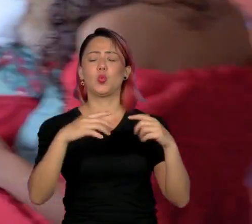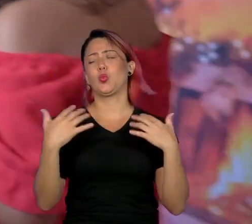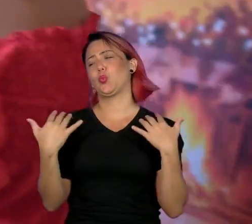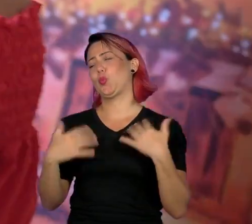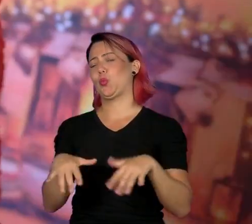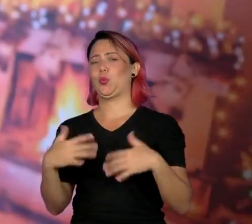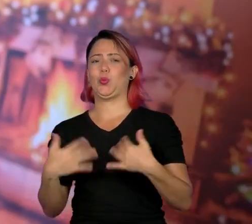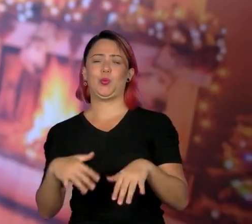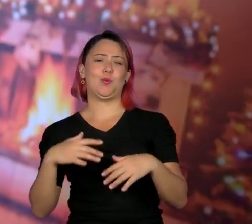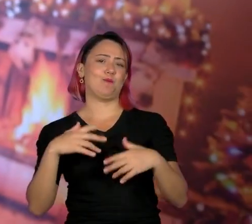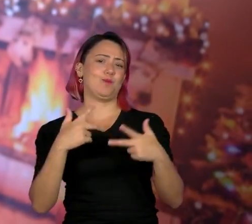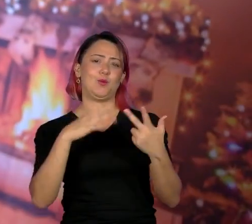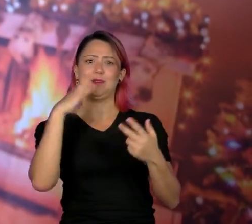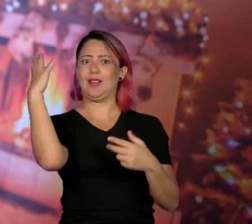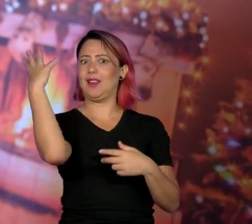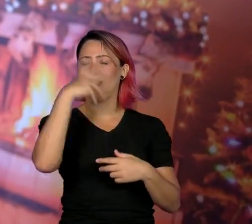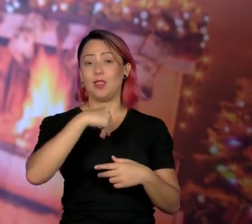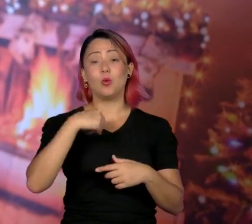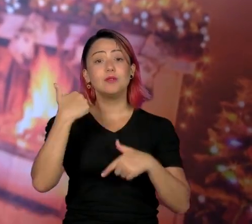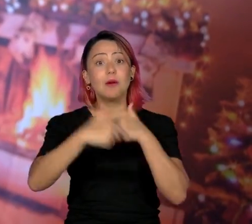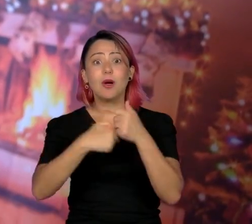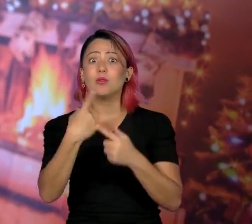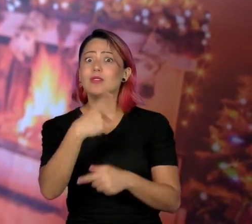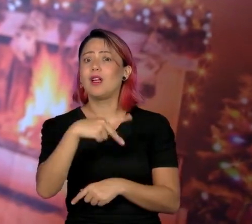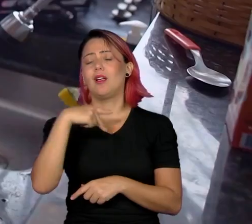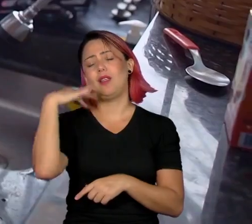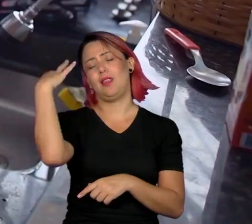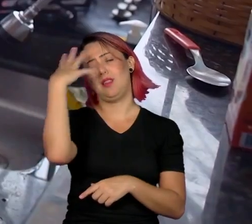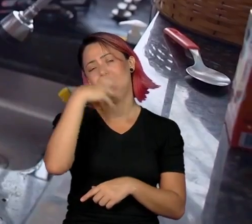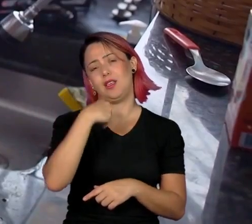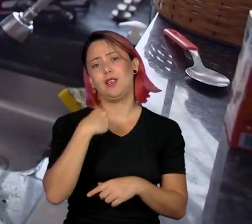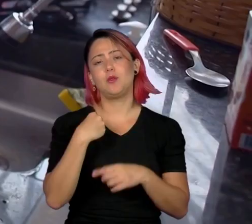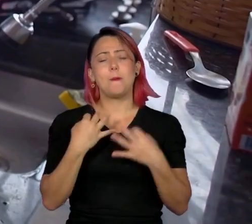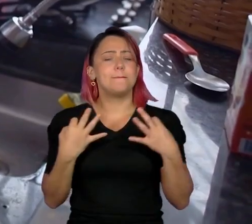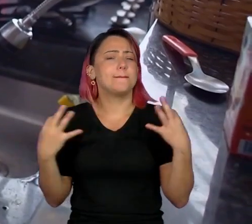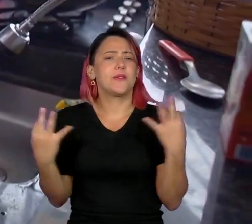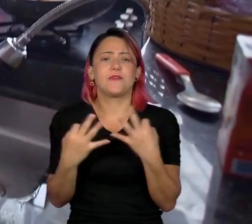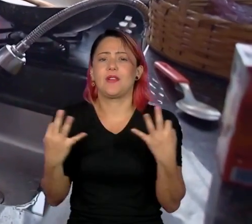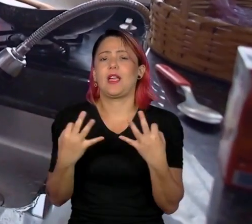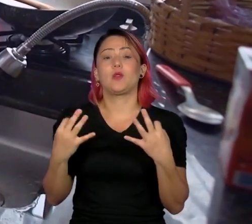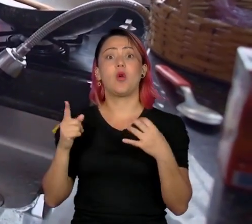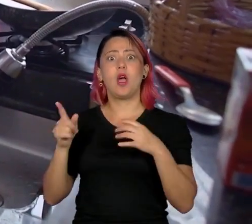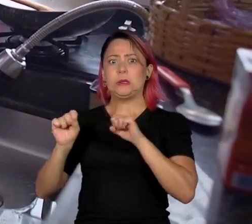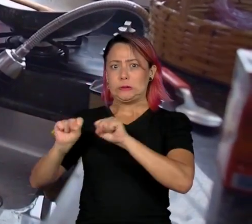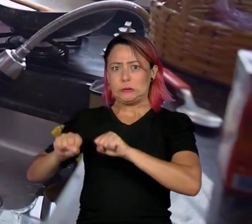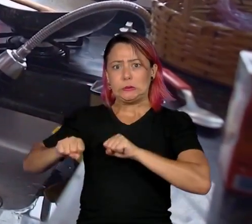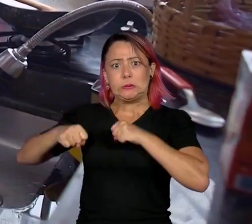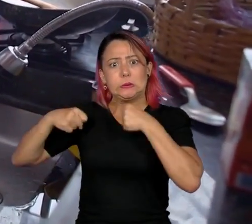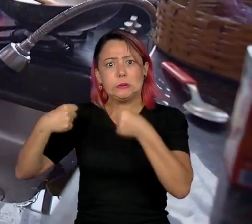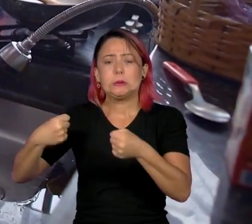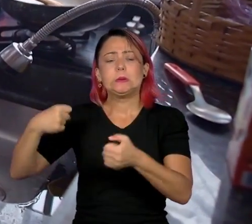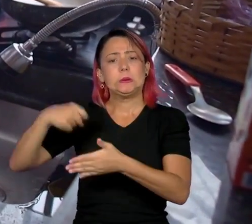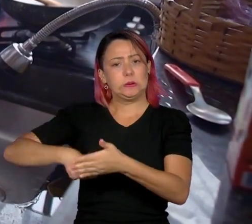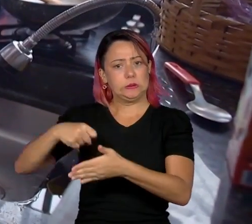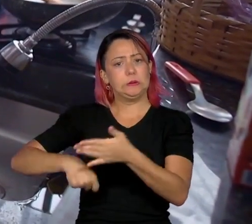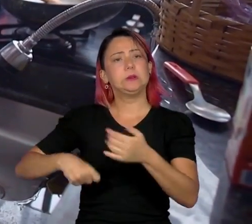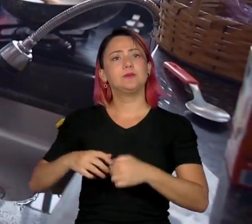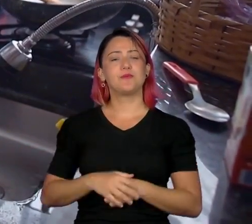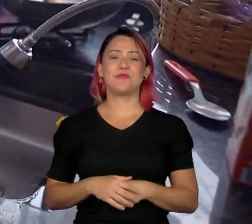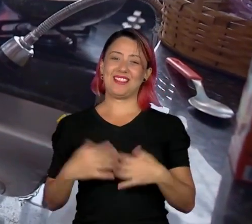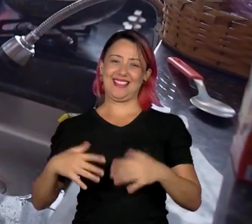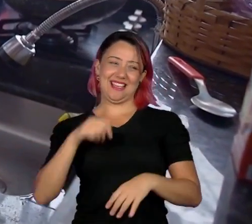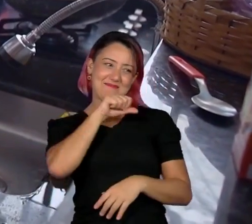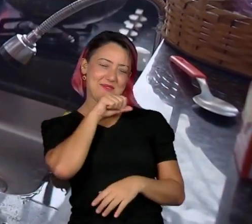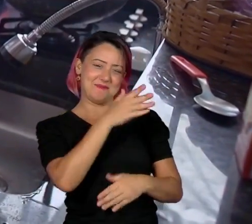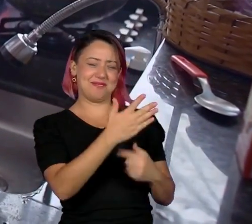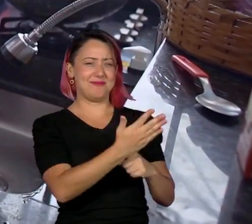né? O trabalho dela é um trabalho muito lindo, perfeito, ela dedica bastante, sabe? Ela me ajudou muito, minha